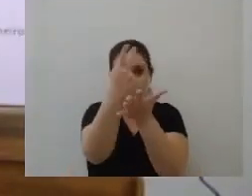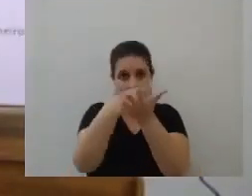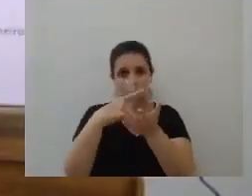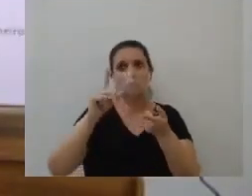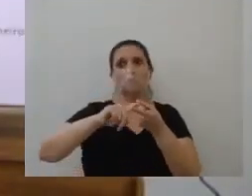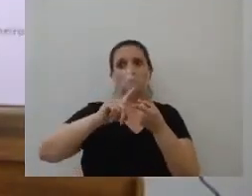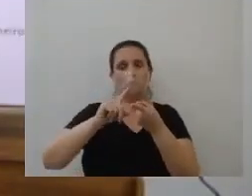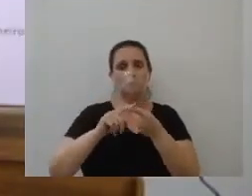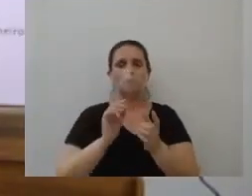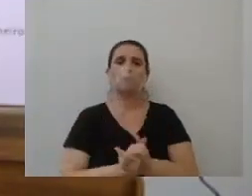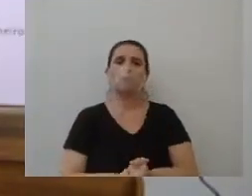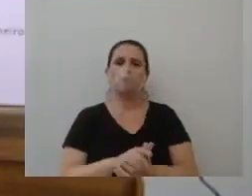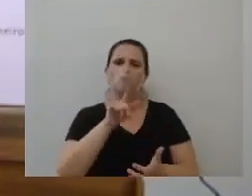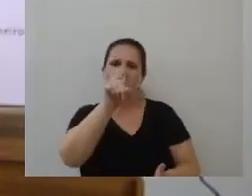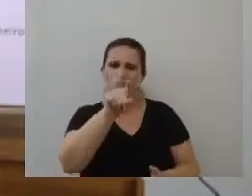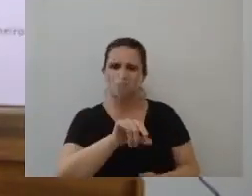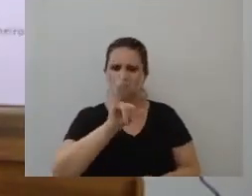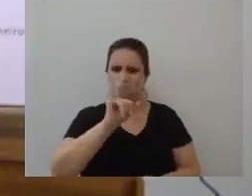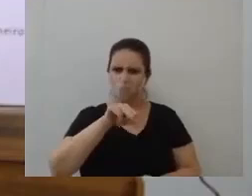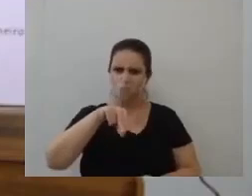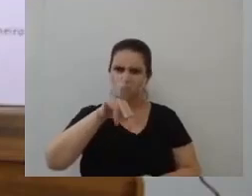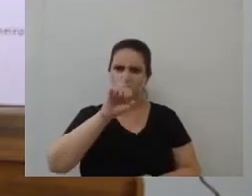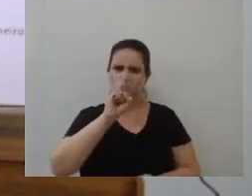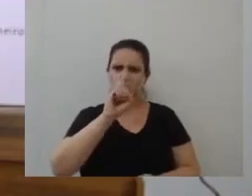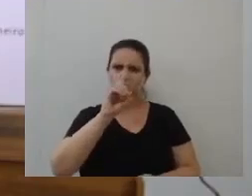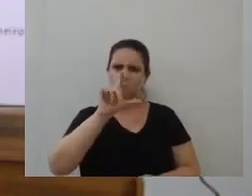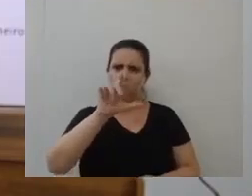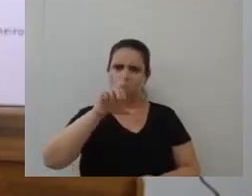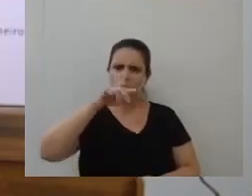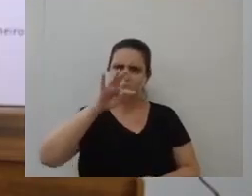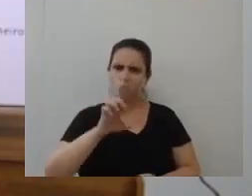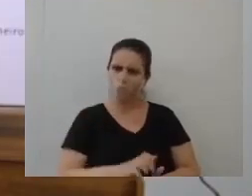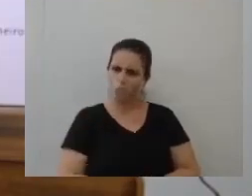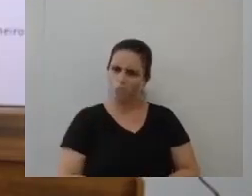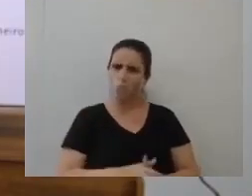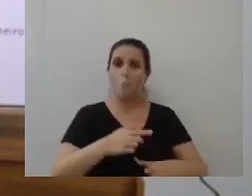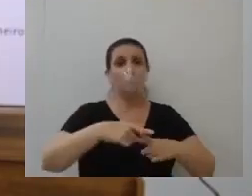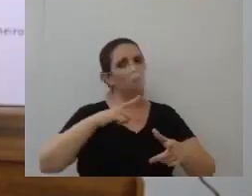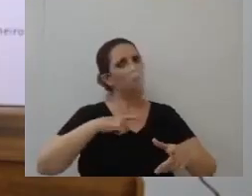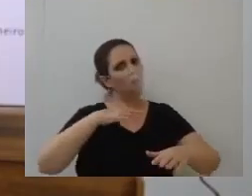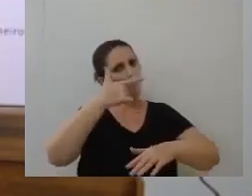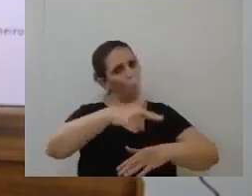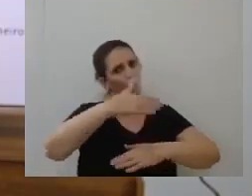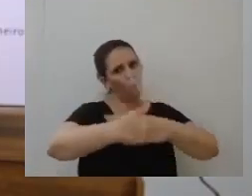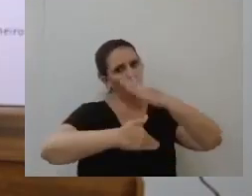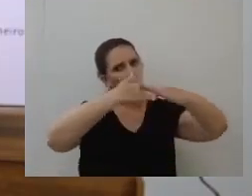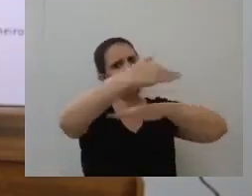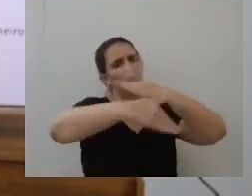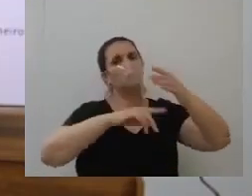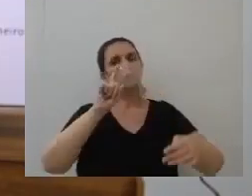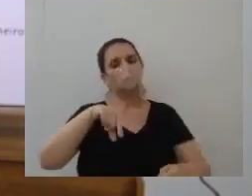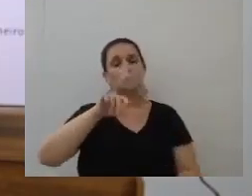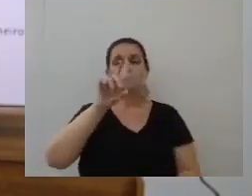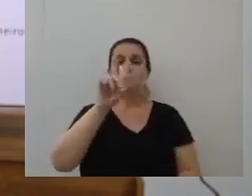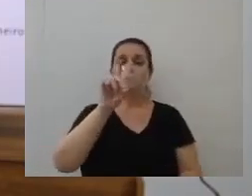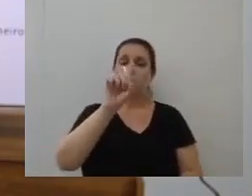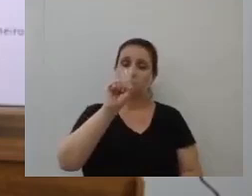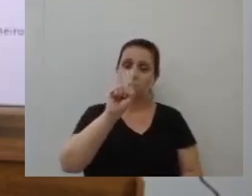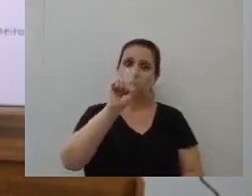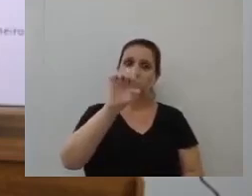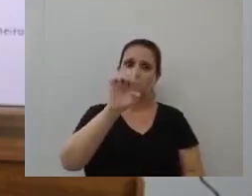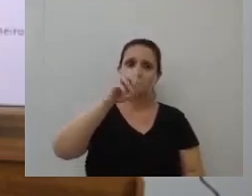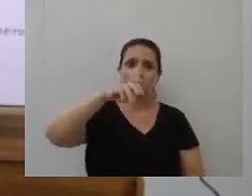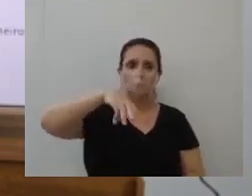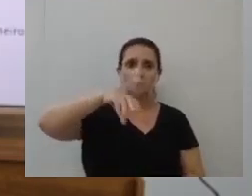seguinte, você é um insolente. Mas existe um outro processo de semiose, existe um